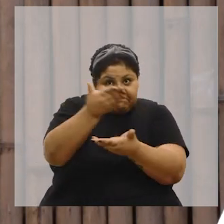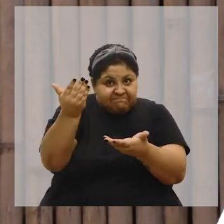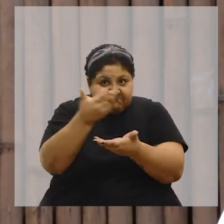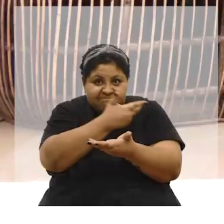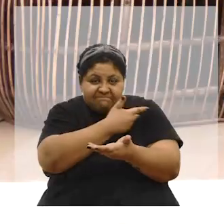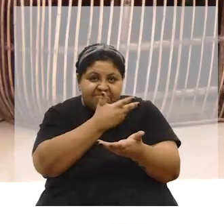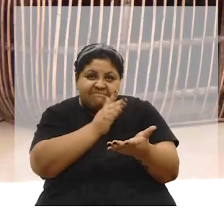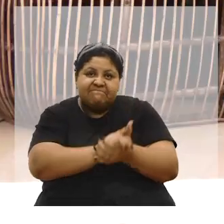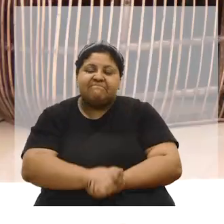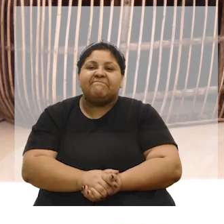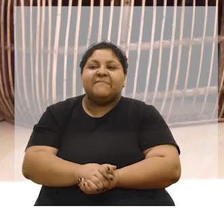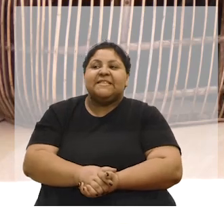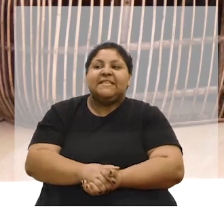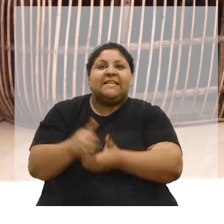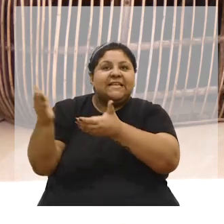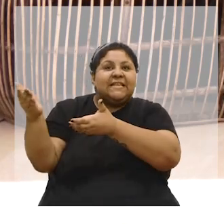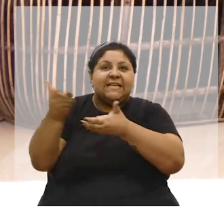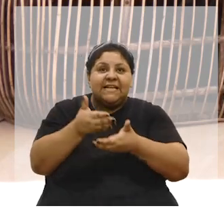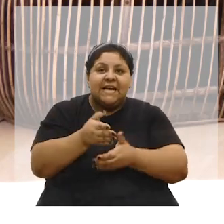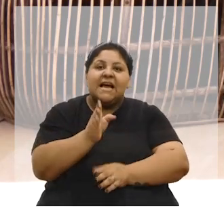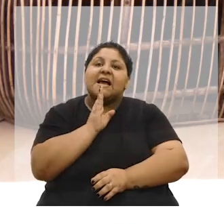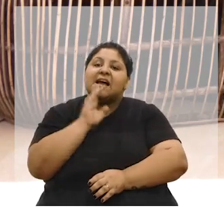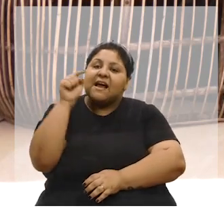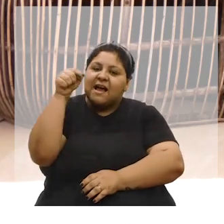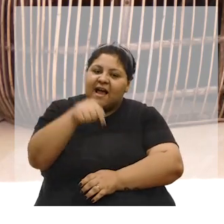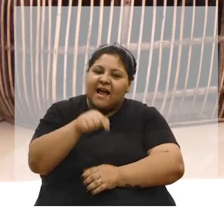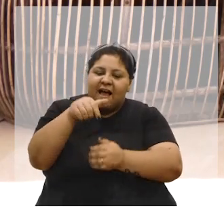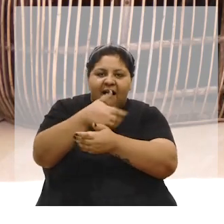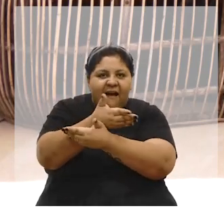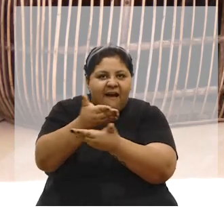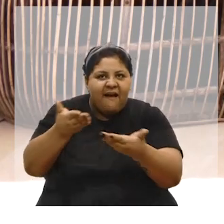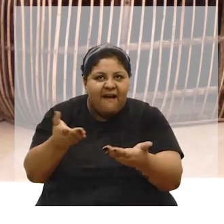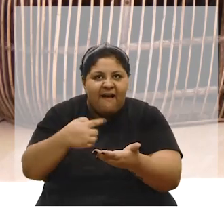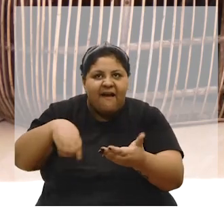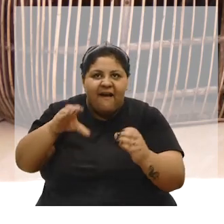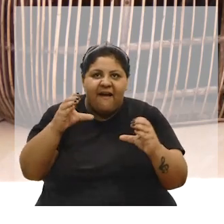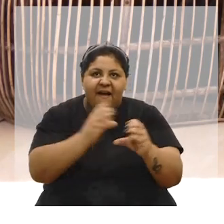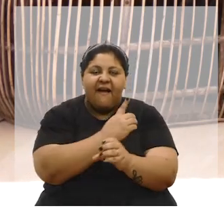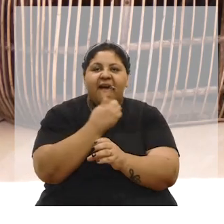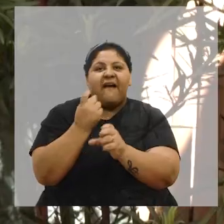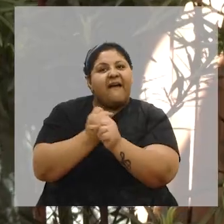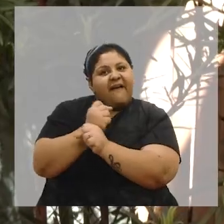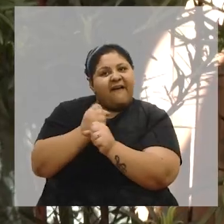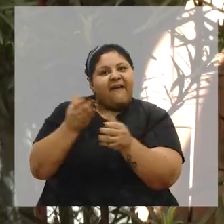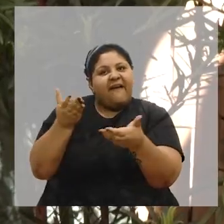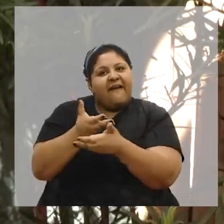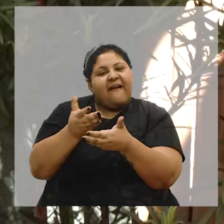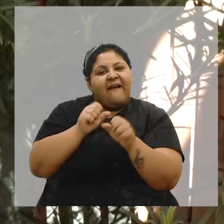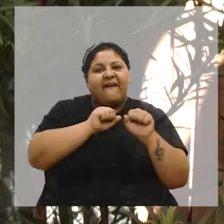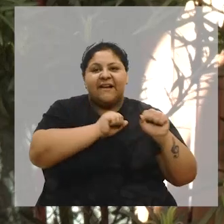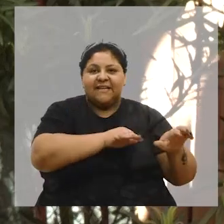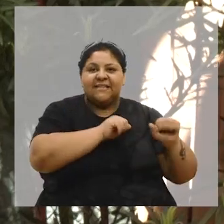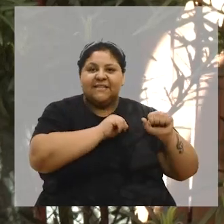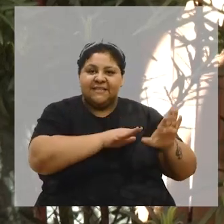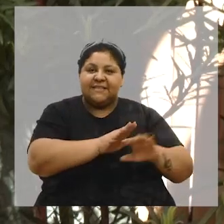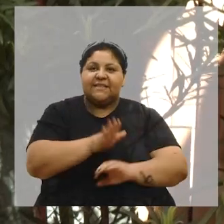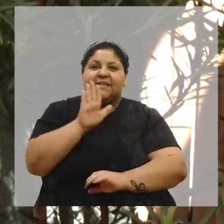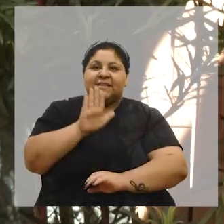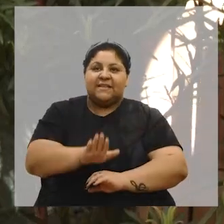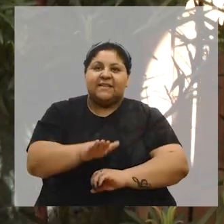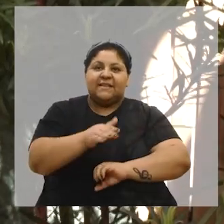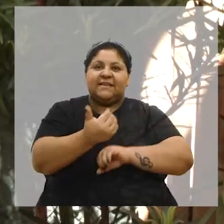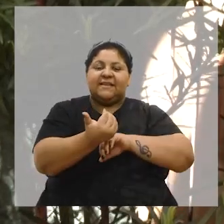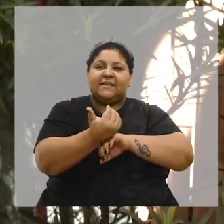recado? Clarissa, André, eu quero convidar mensagem todos final. para vir conhecer, né, nosso espaço. A gente completou 1 ano, agora em setembro,